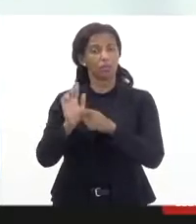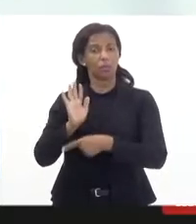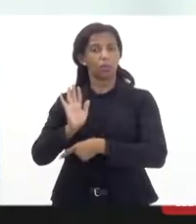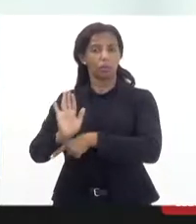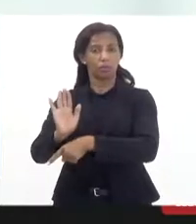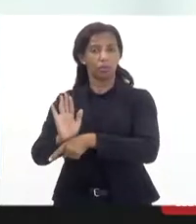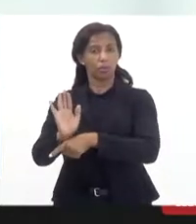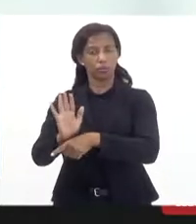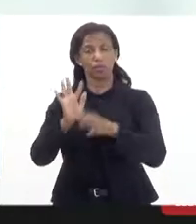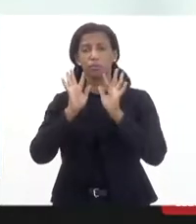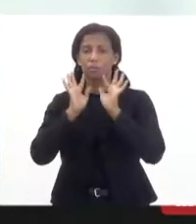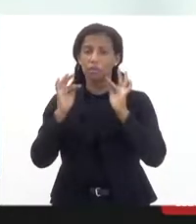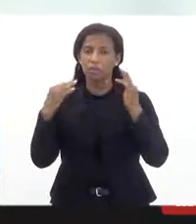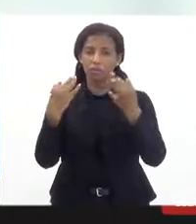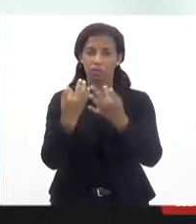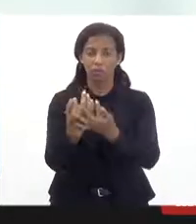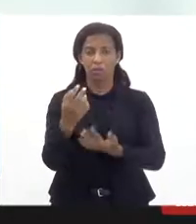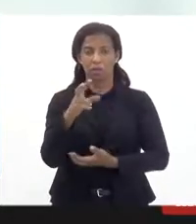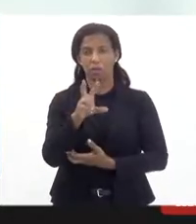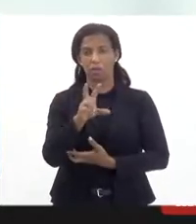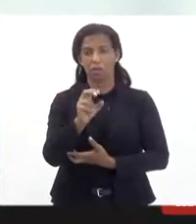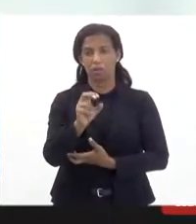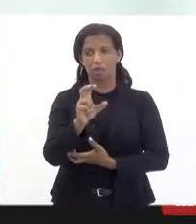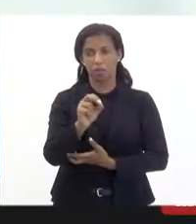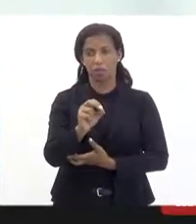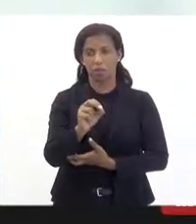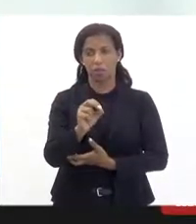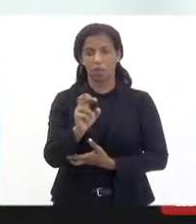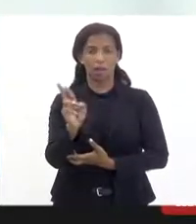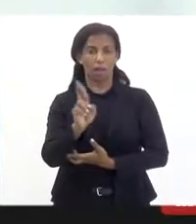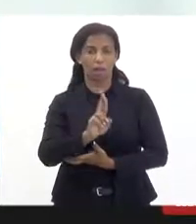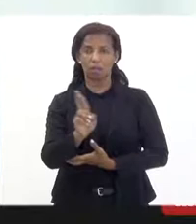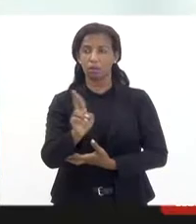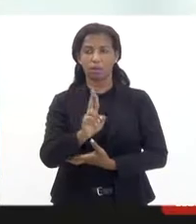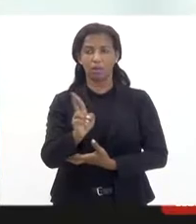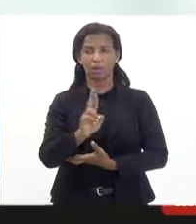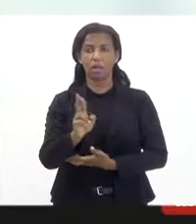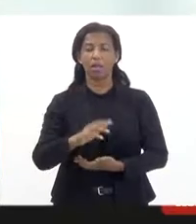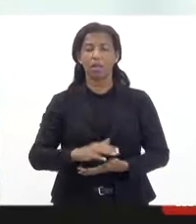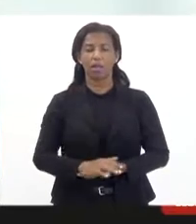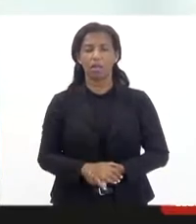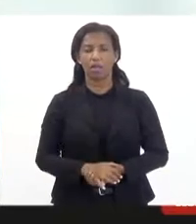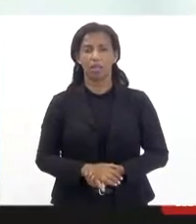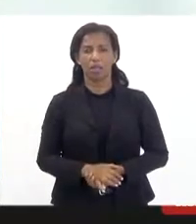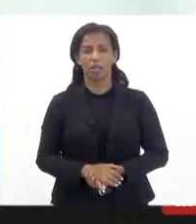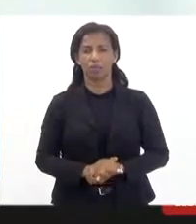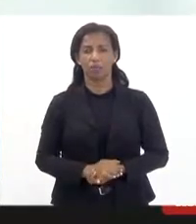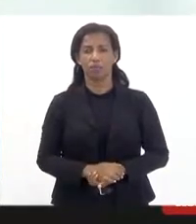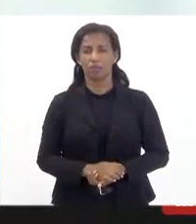vai 50 com o